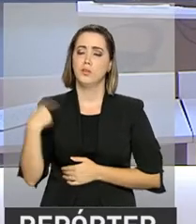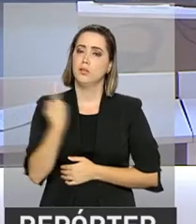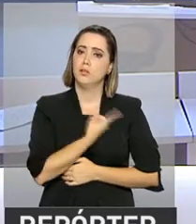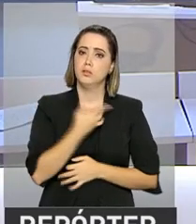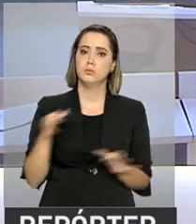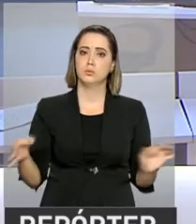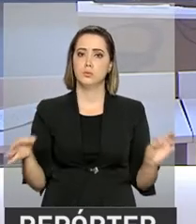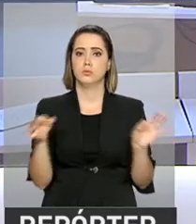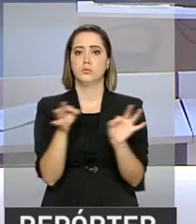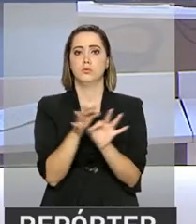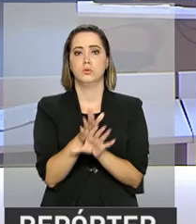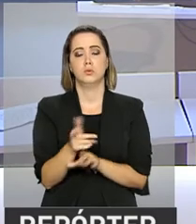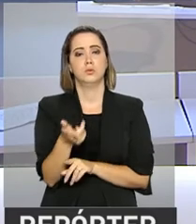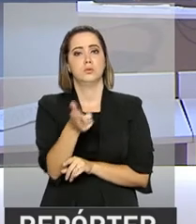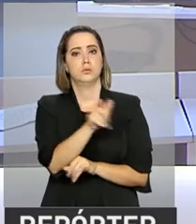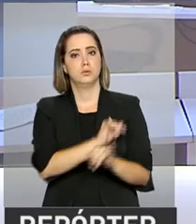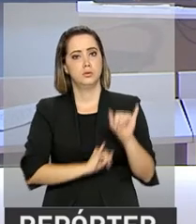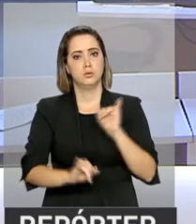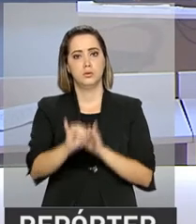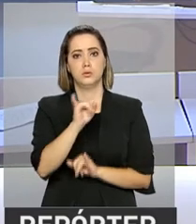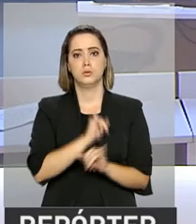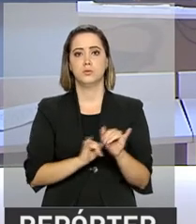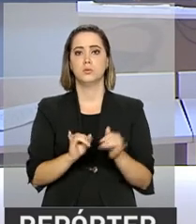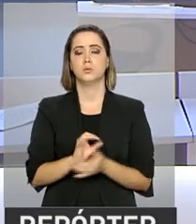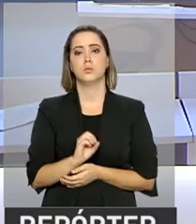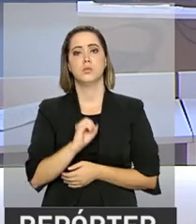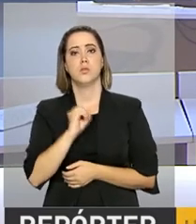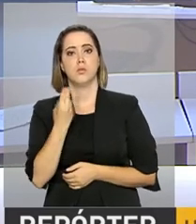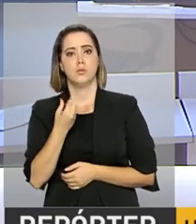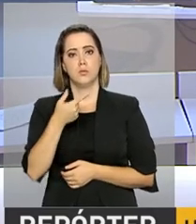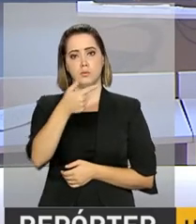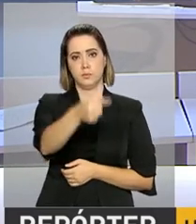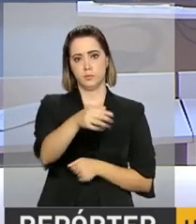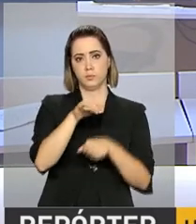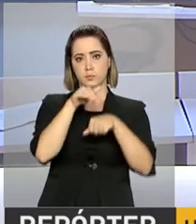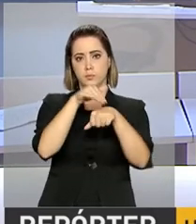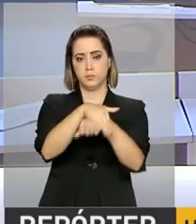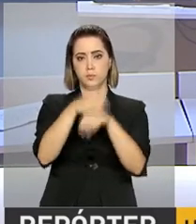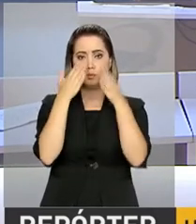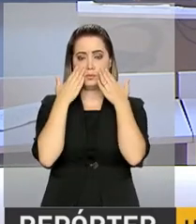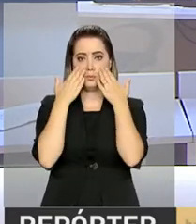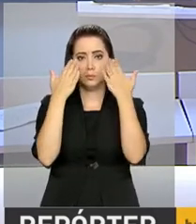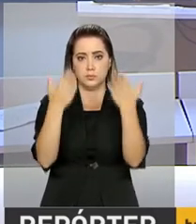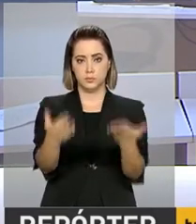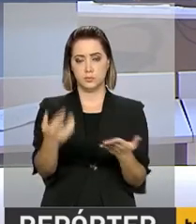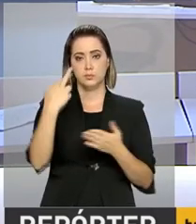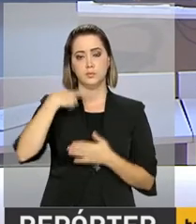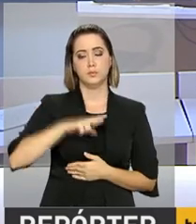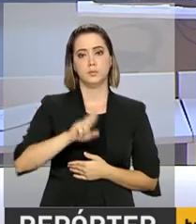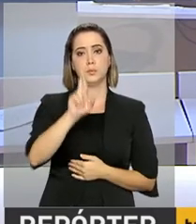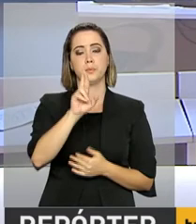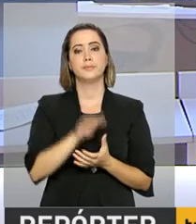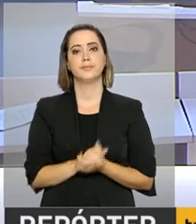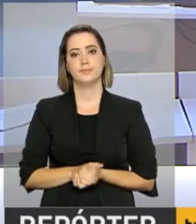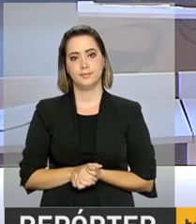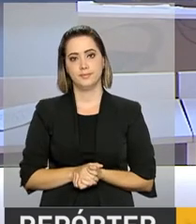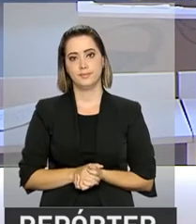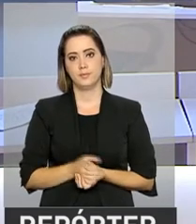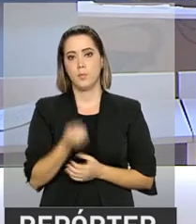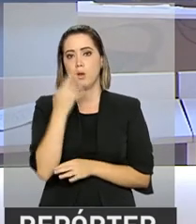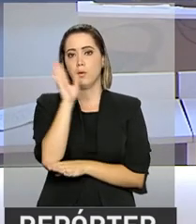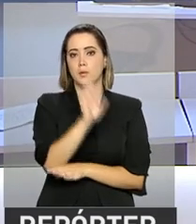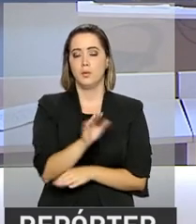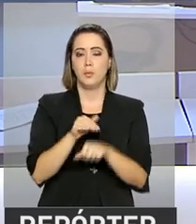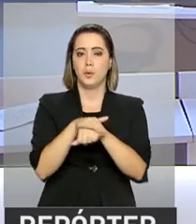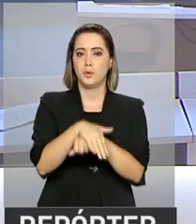ficamos por aqui, podemos voltar a qualquer momento com outras informações. Ou às 7 da noite, na próxima edição do Repórter NBR. Uma